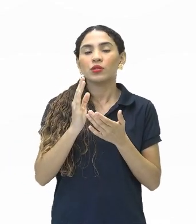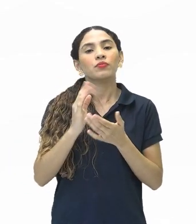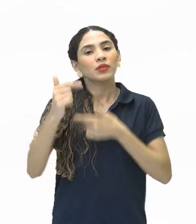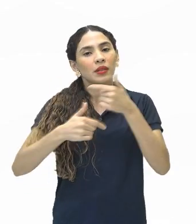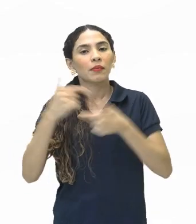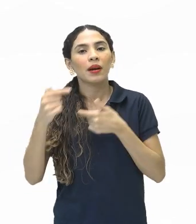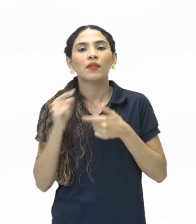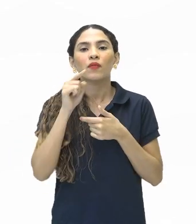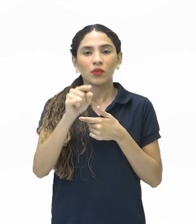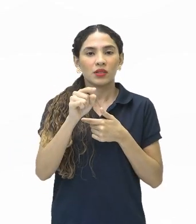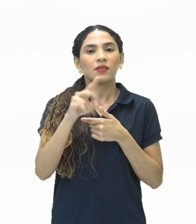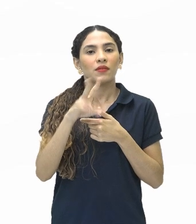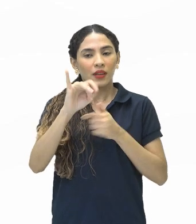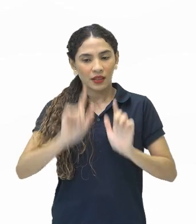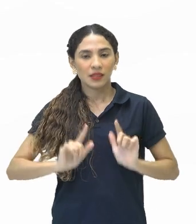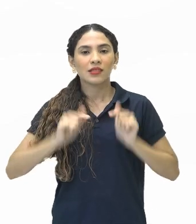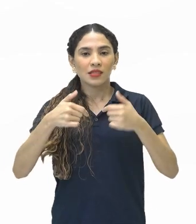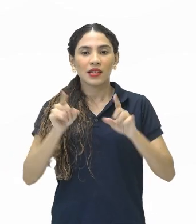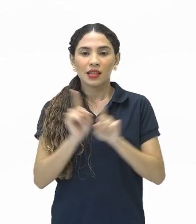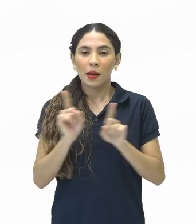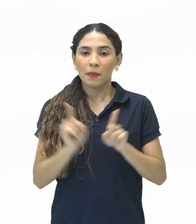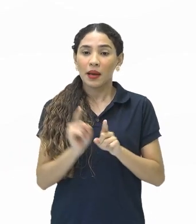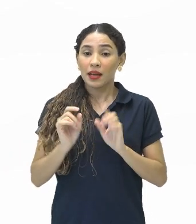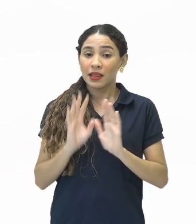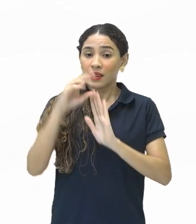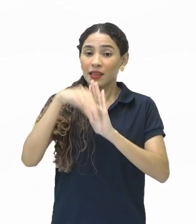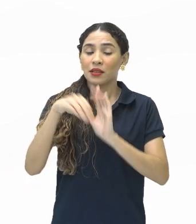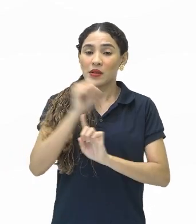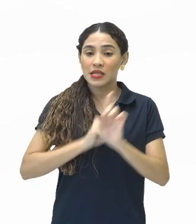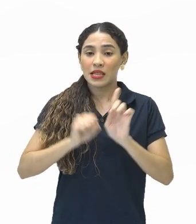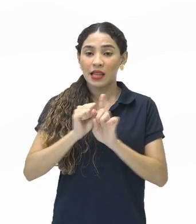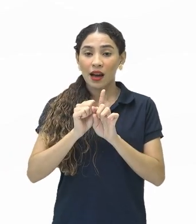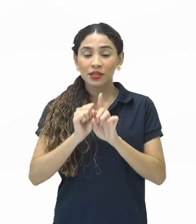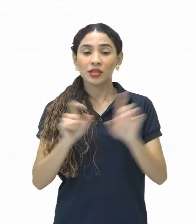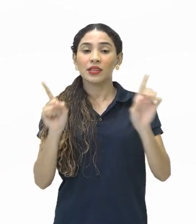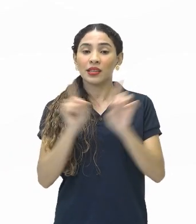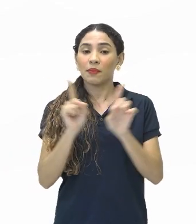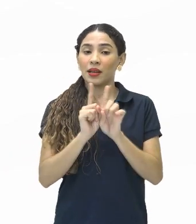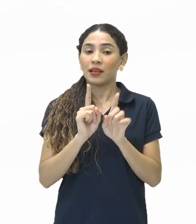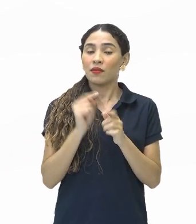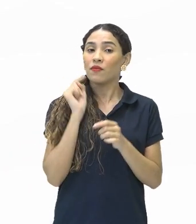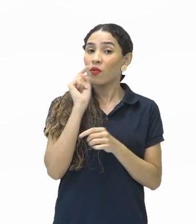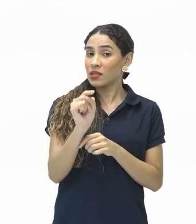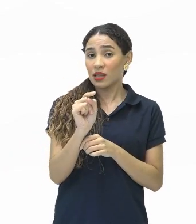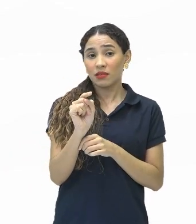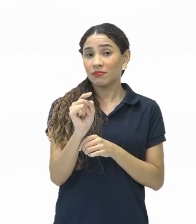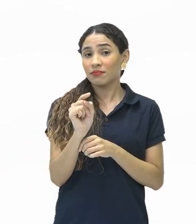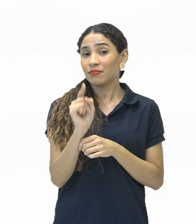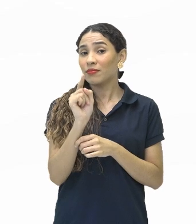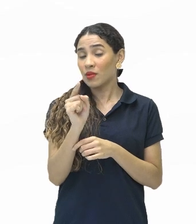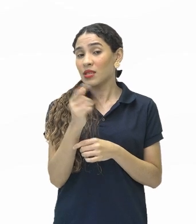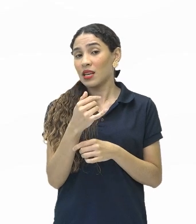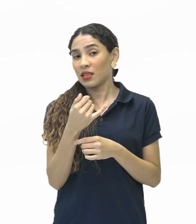que você faz e presta para a sociedade e também para você mesmo, né? Você